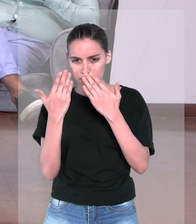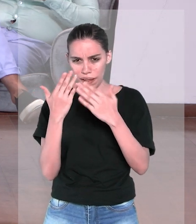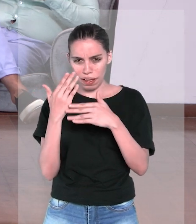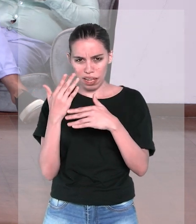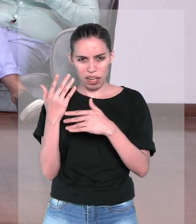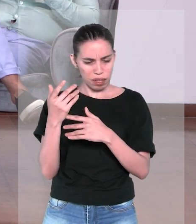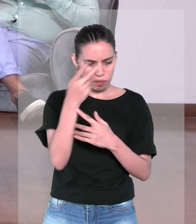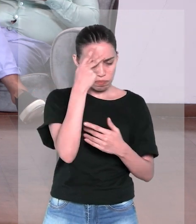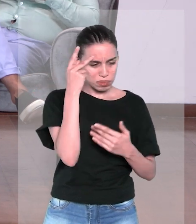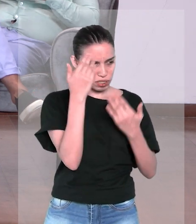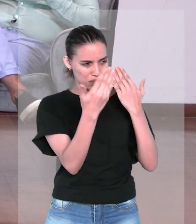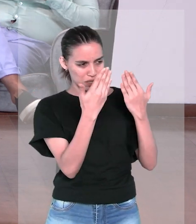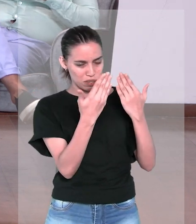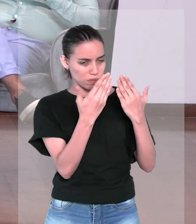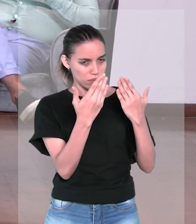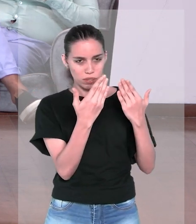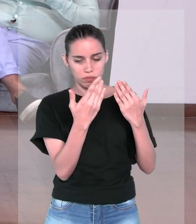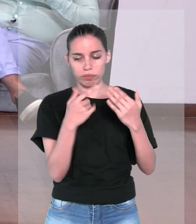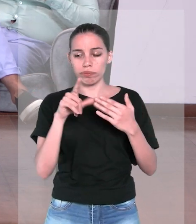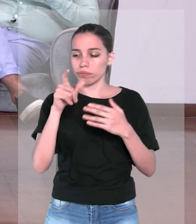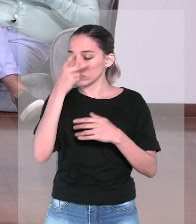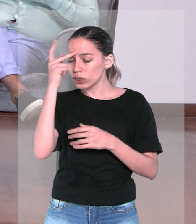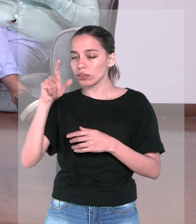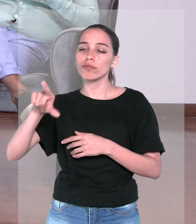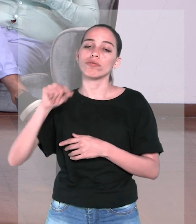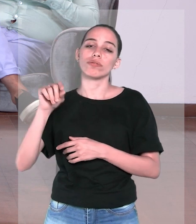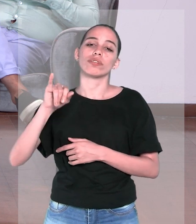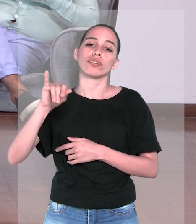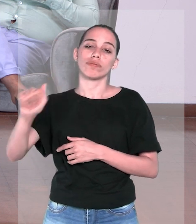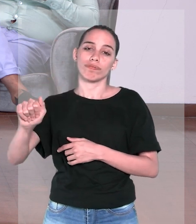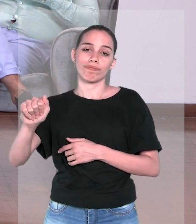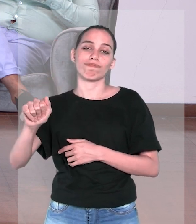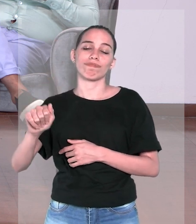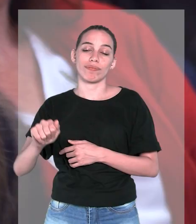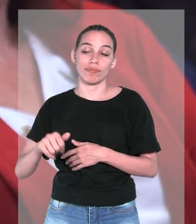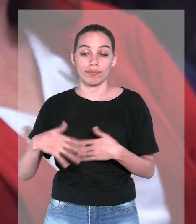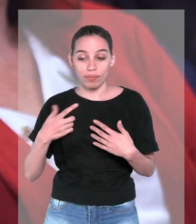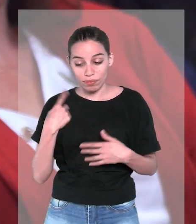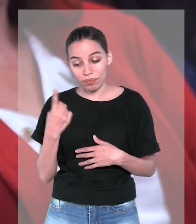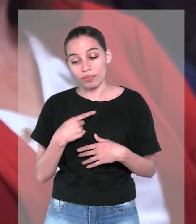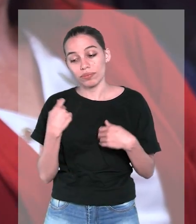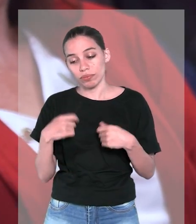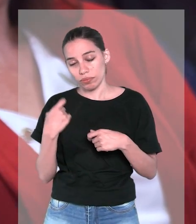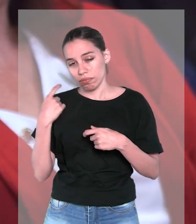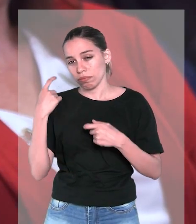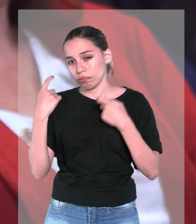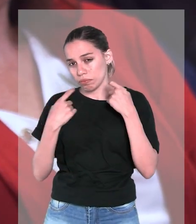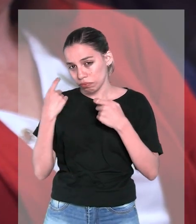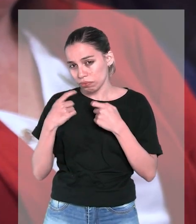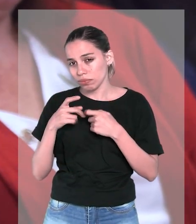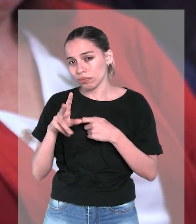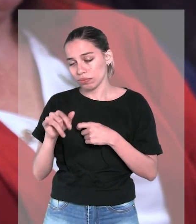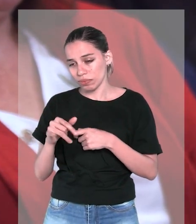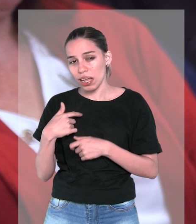Eu estou rindo para não chorar, entendeu? A espectadora retoma a pergunta. Como é que você chama? Boa noite. Daniela,